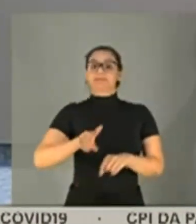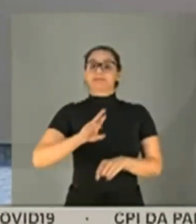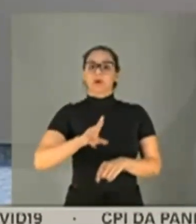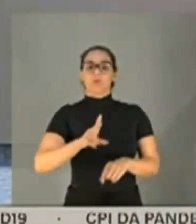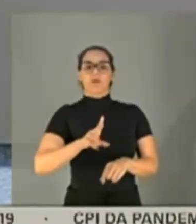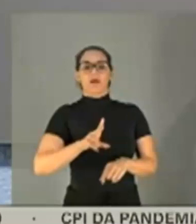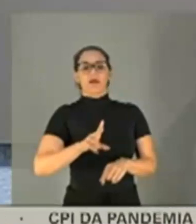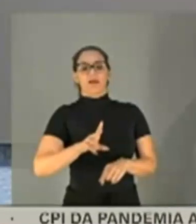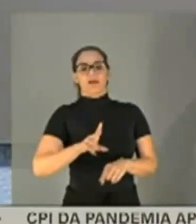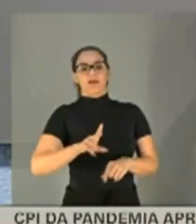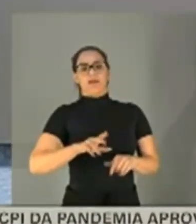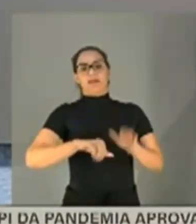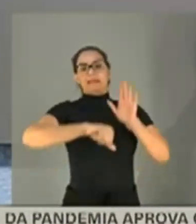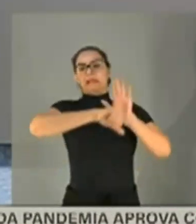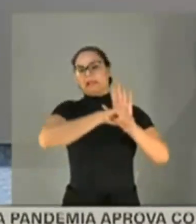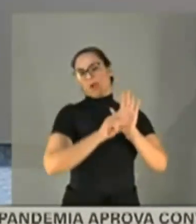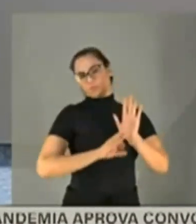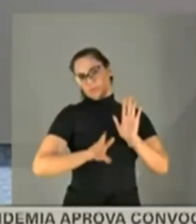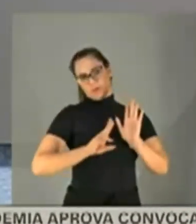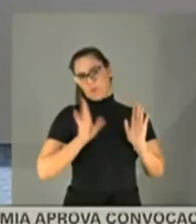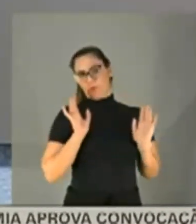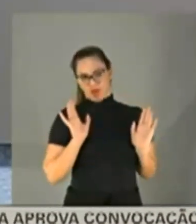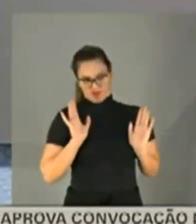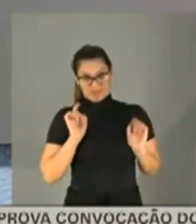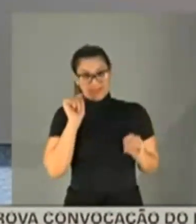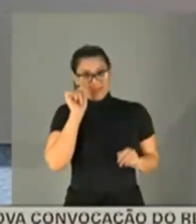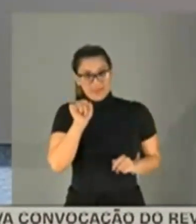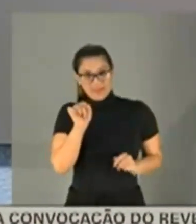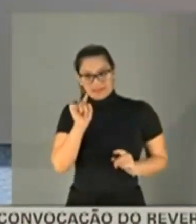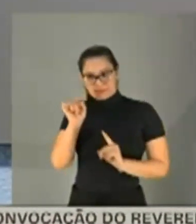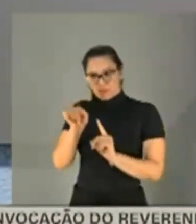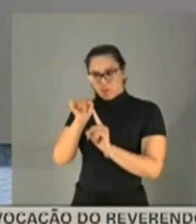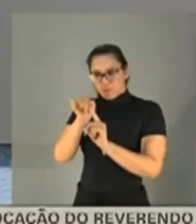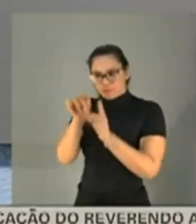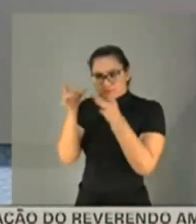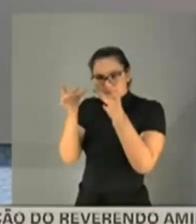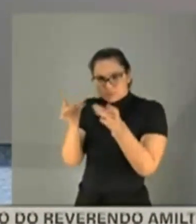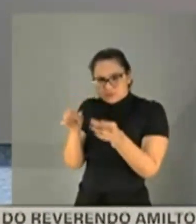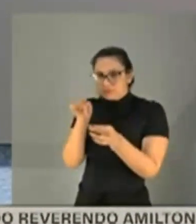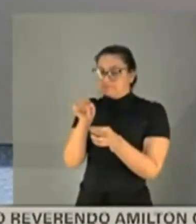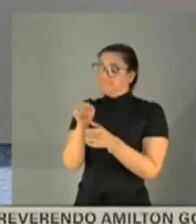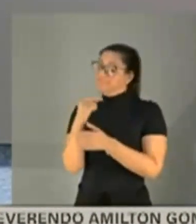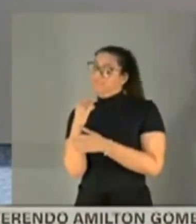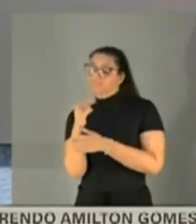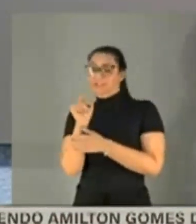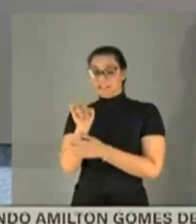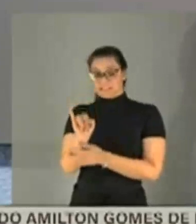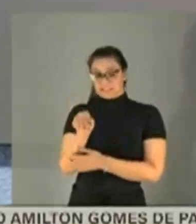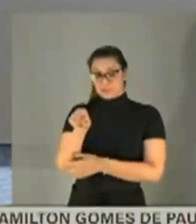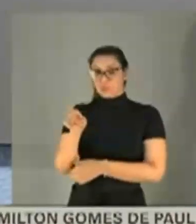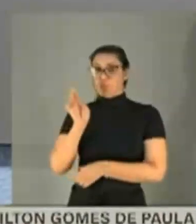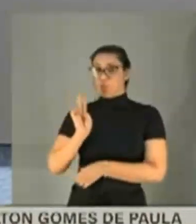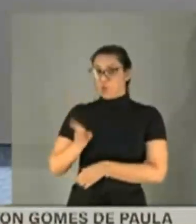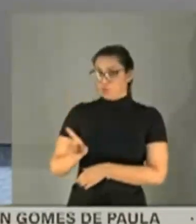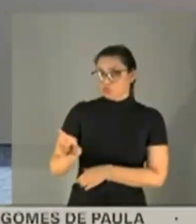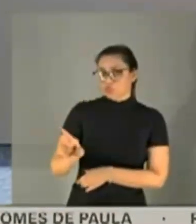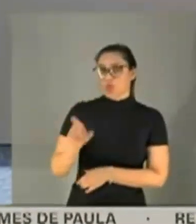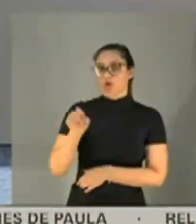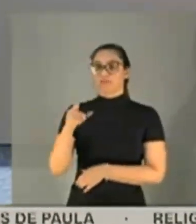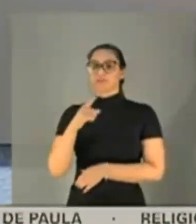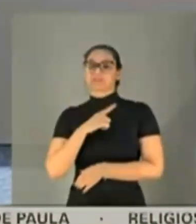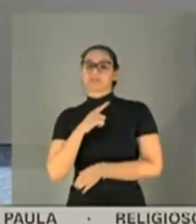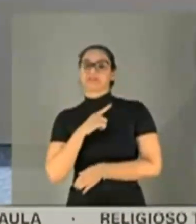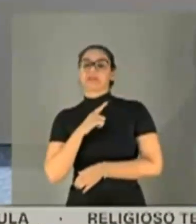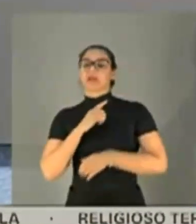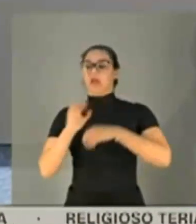anormal, não é frequente. Para este ponto especificamente, se essa situação permanecesse, onde você tem